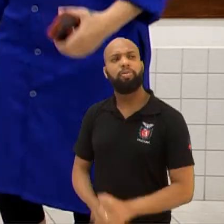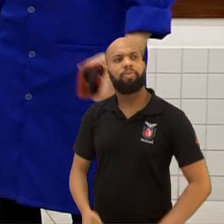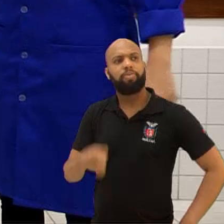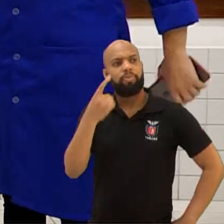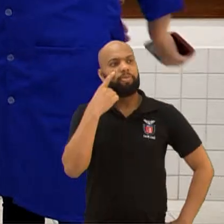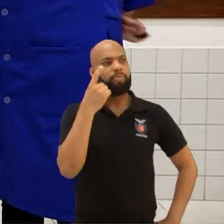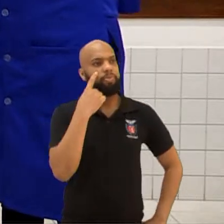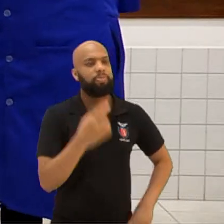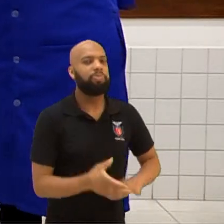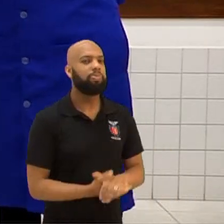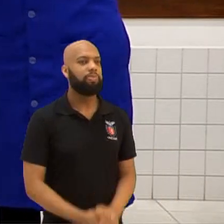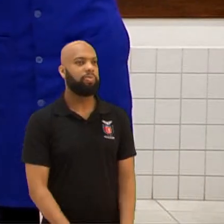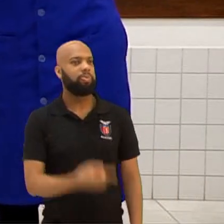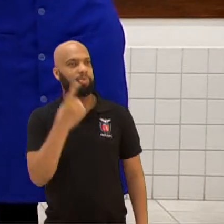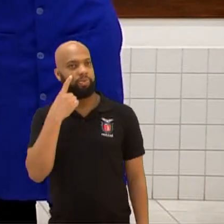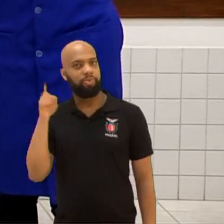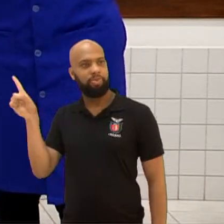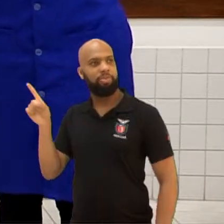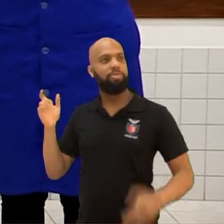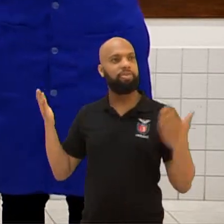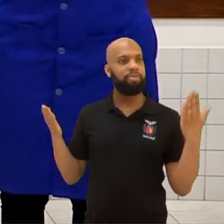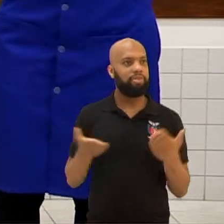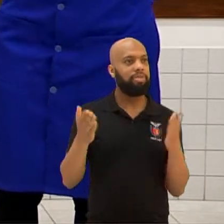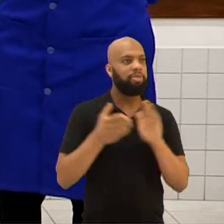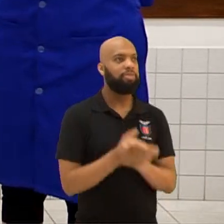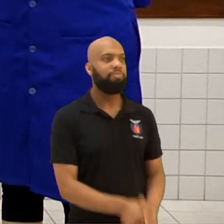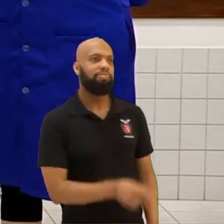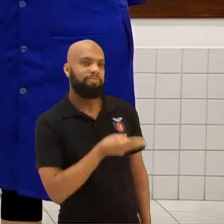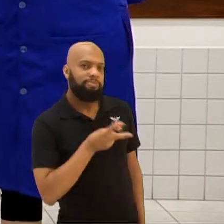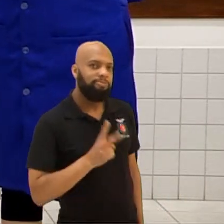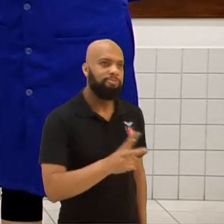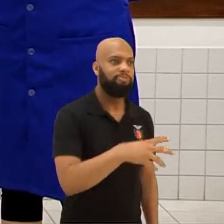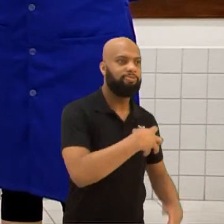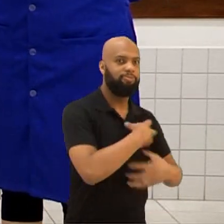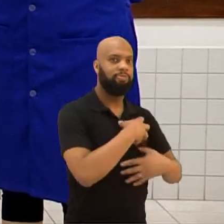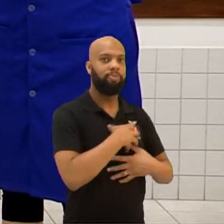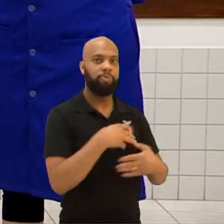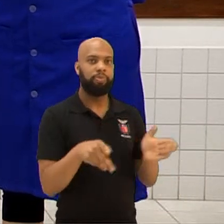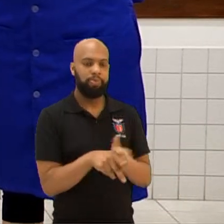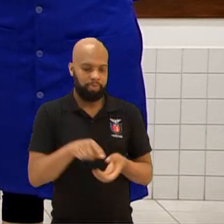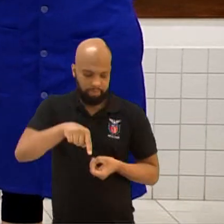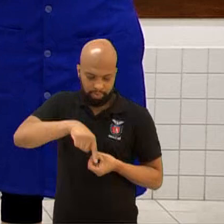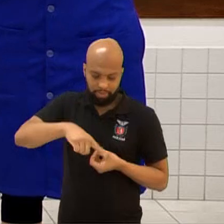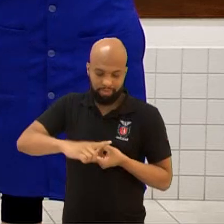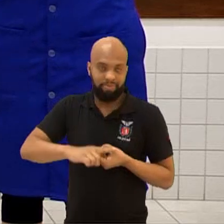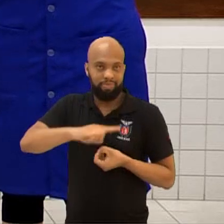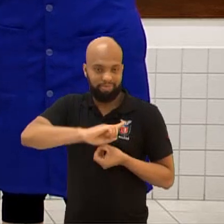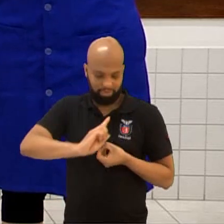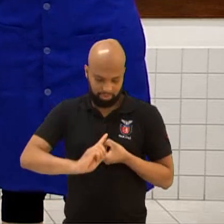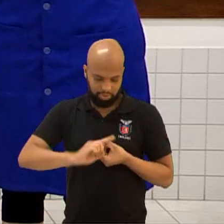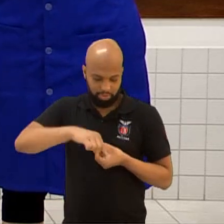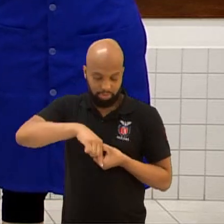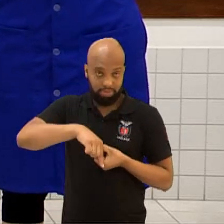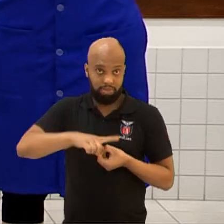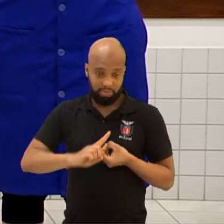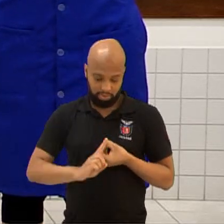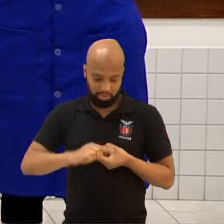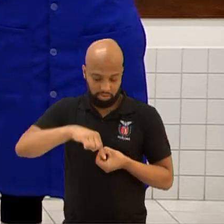Suelen. Vejamos o seguinte, né? Sempre que nós... Que a trigonometria, de uma forma geral, e a geometria,